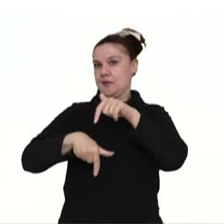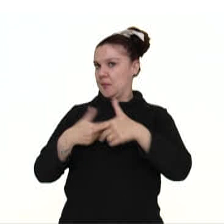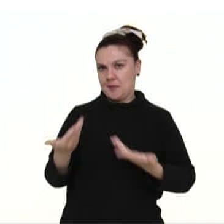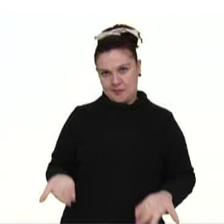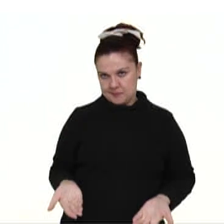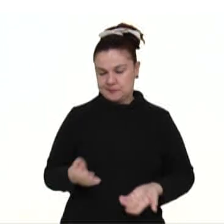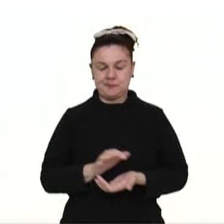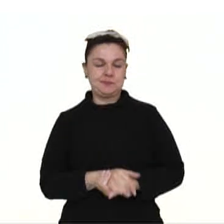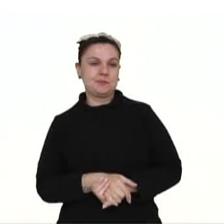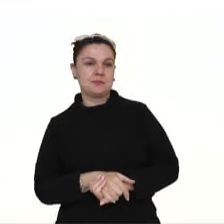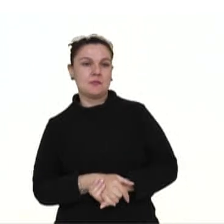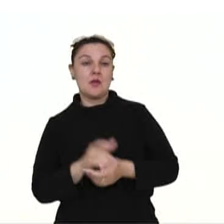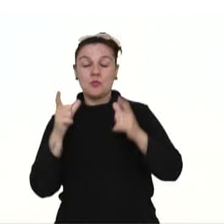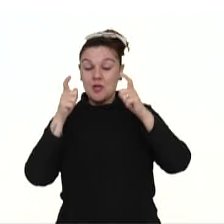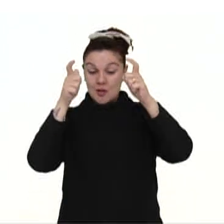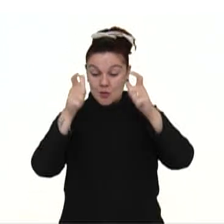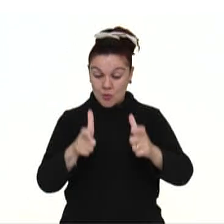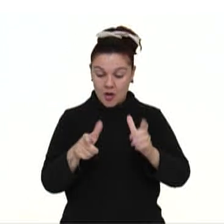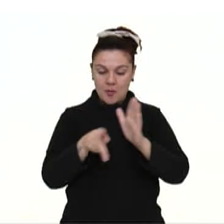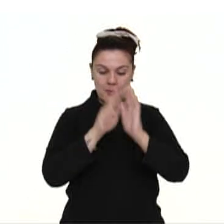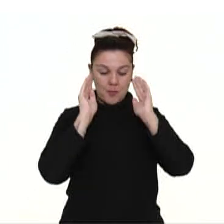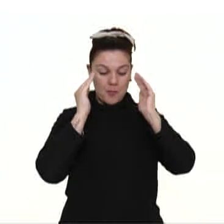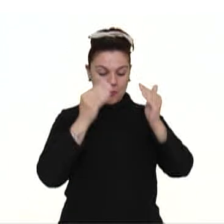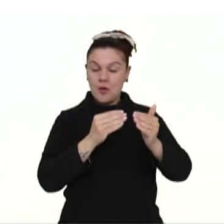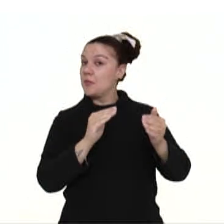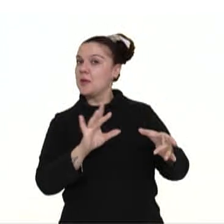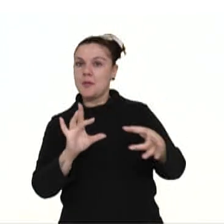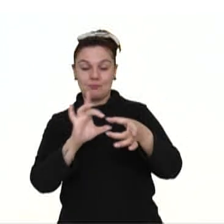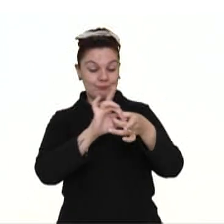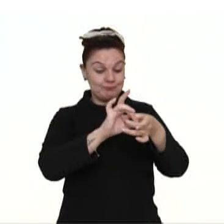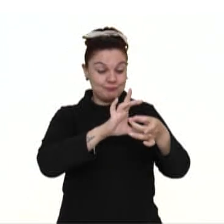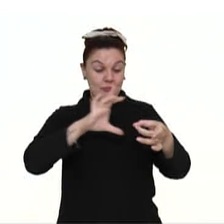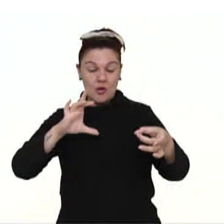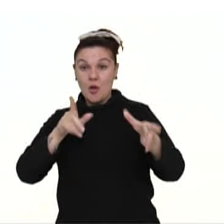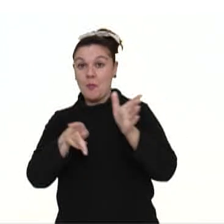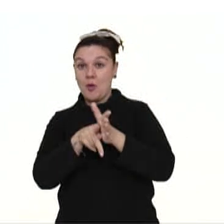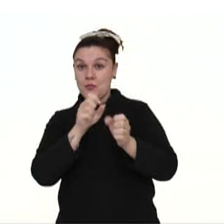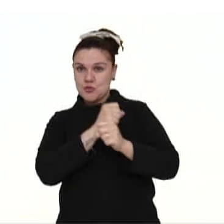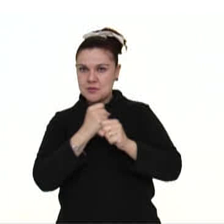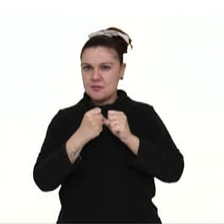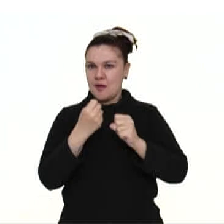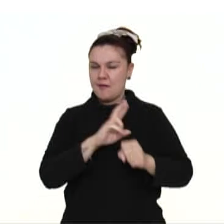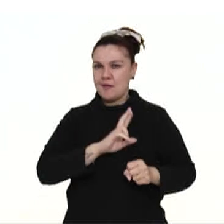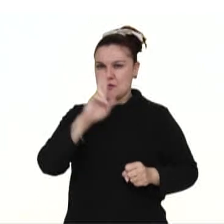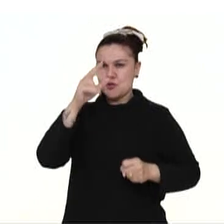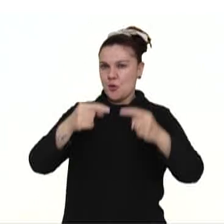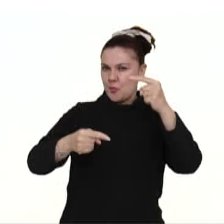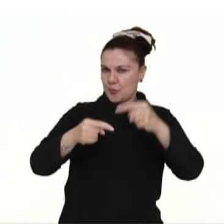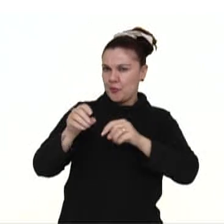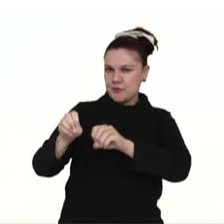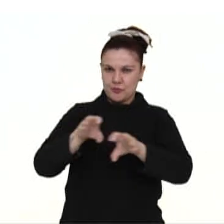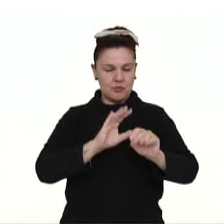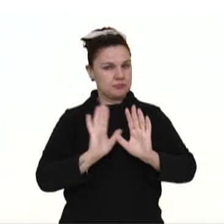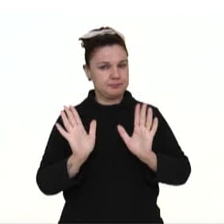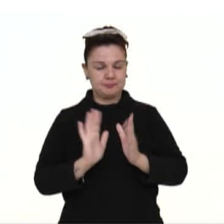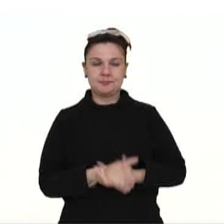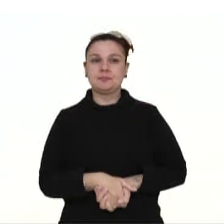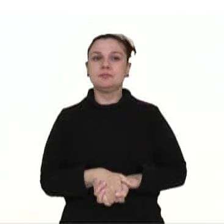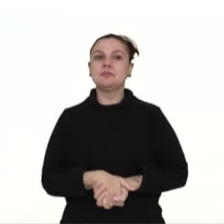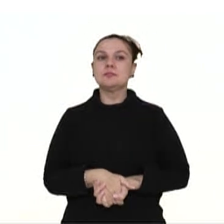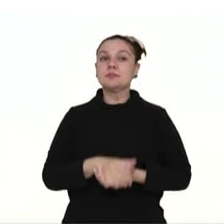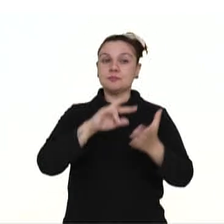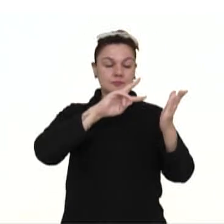Não acontece em um lugar especial, nem se desvincula das demais atividades sociais, religião, política, educação, entre outras.